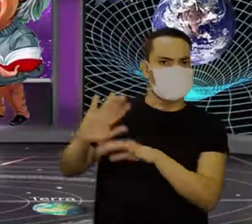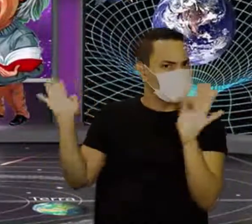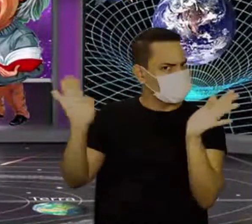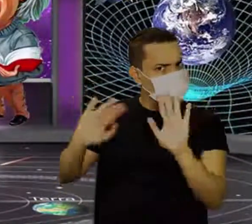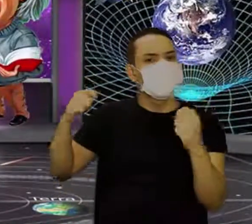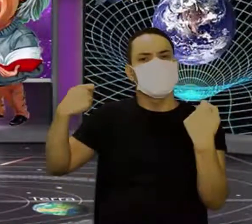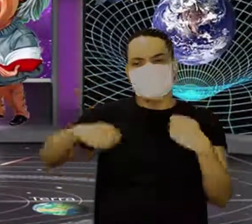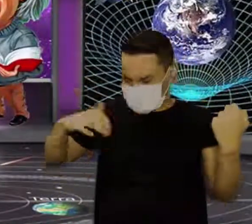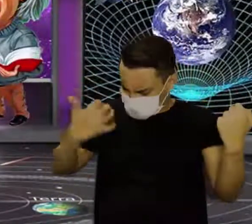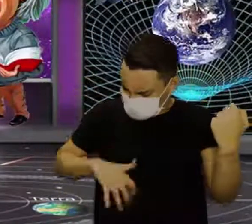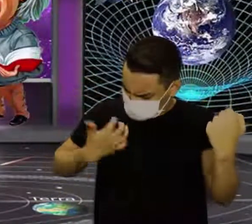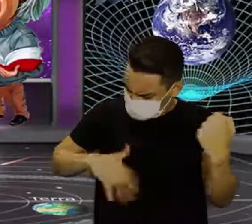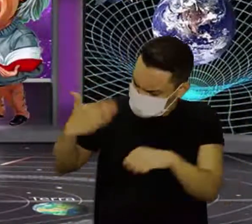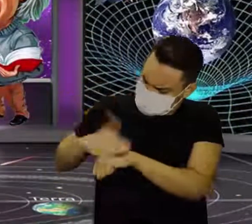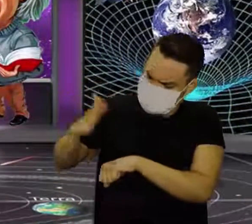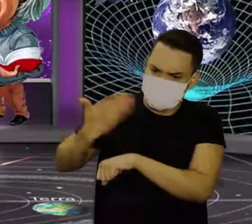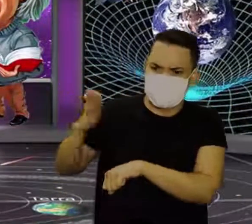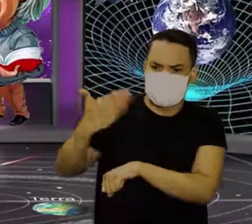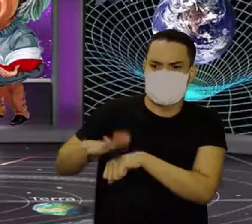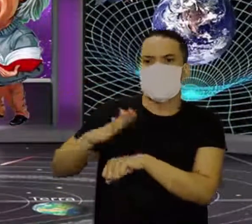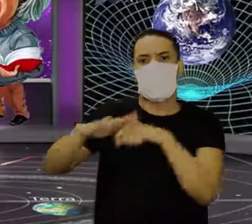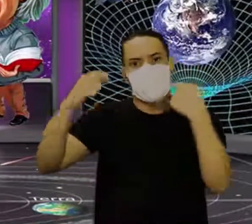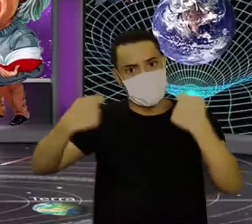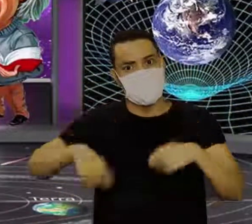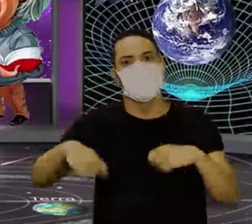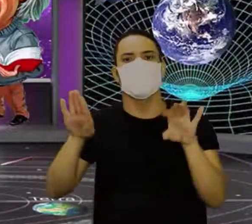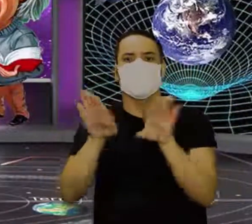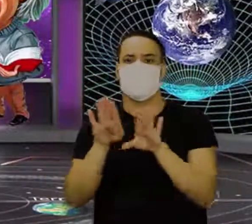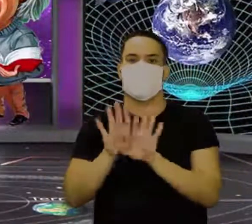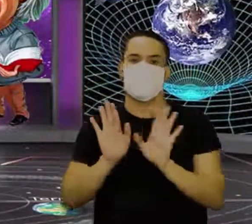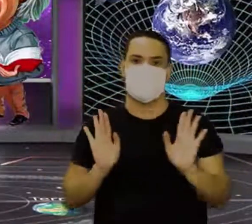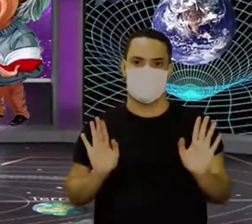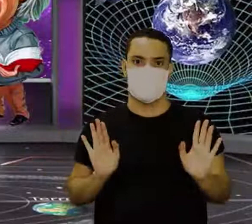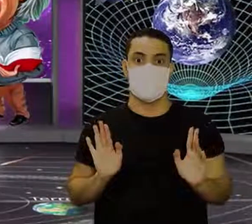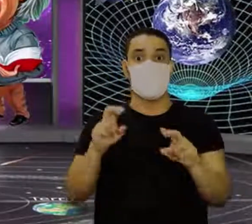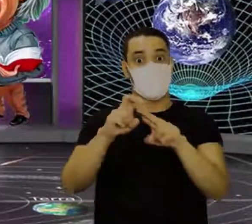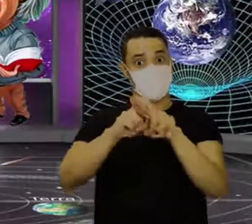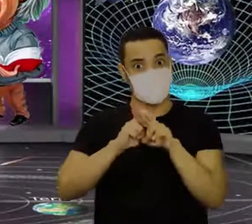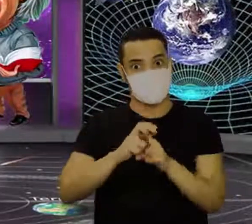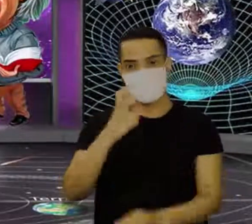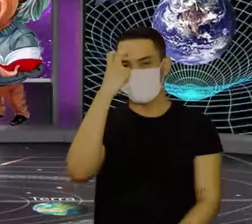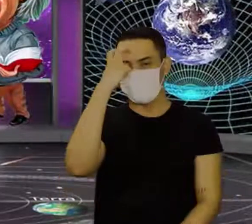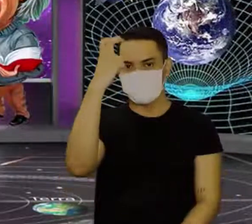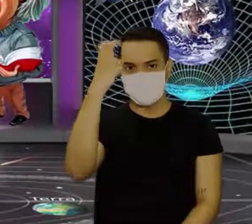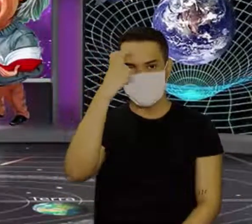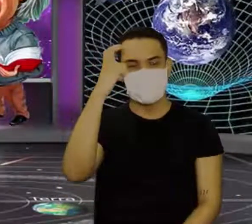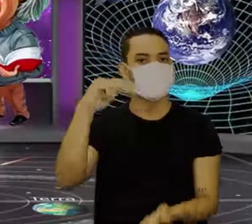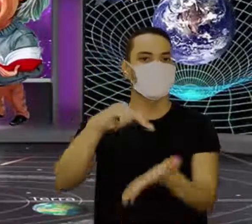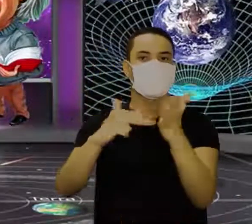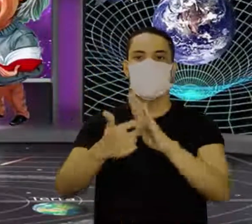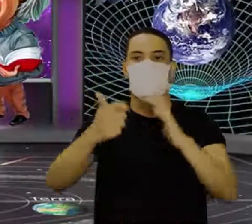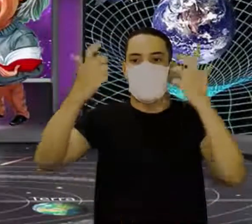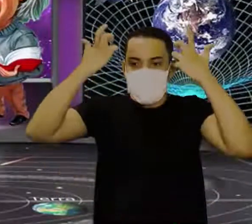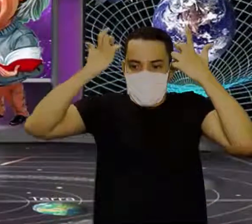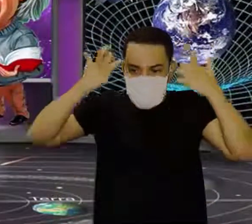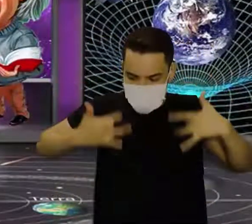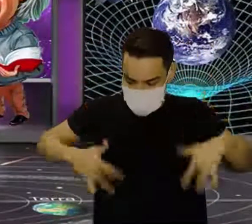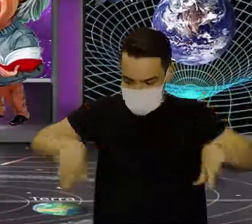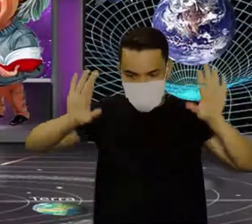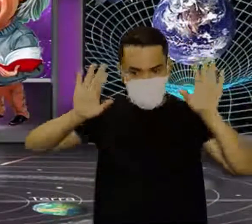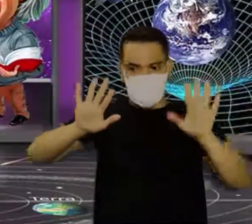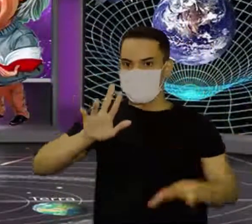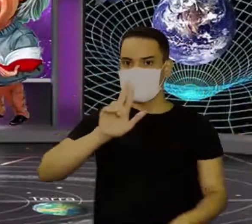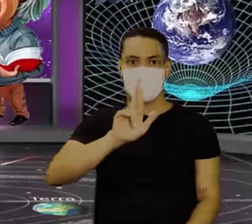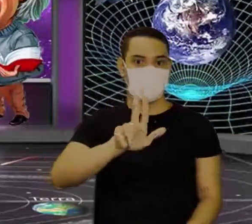ele não ensaia. Você tem que fazer. Então, inteligência, às vezes, não vem naturalmente muito